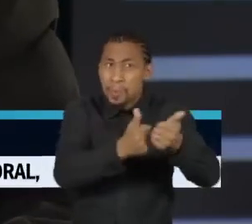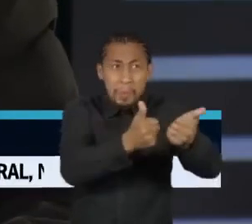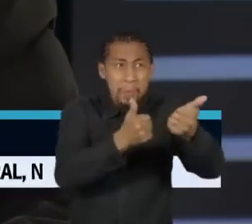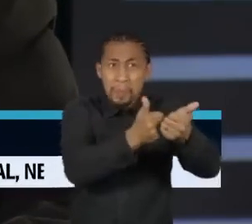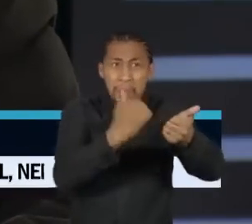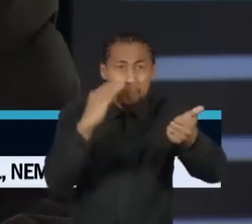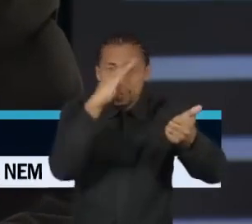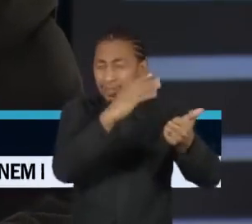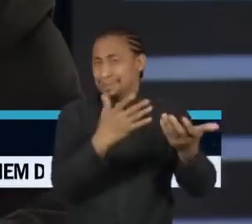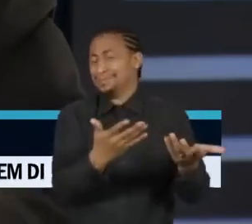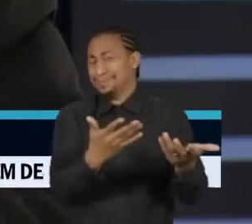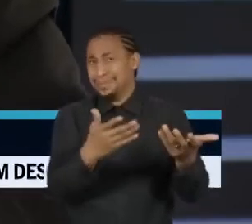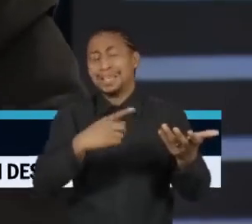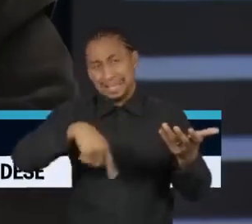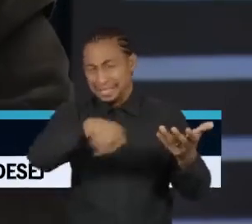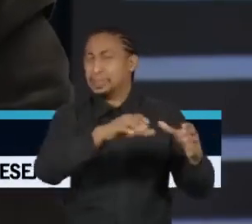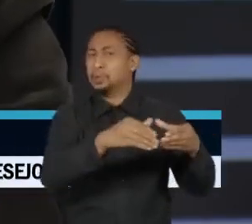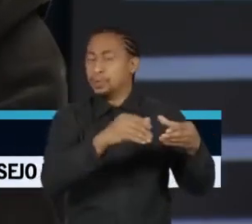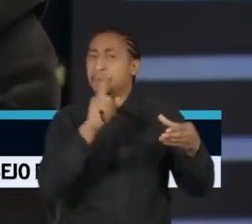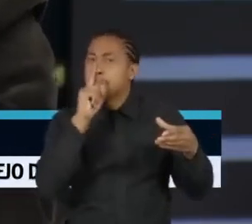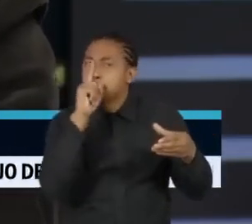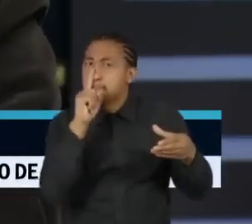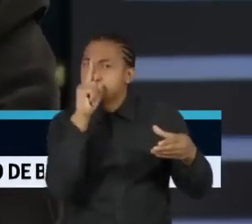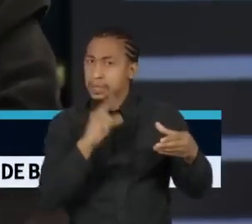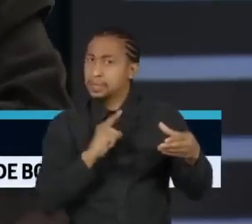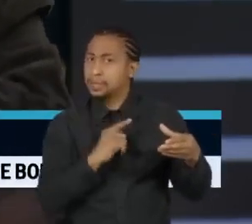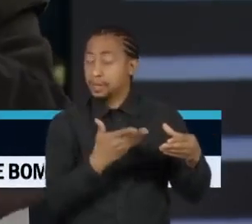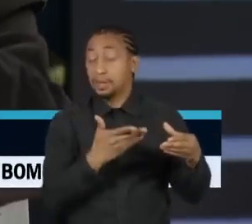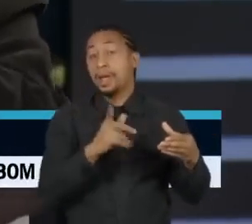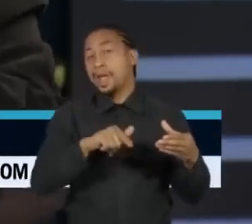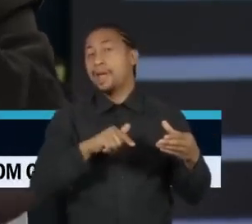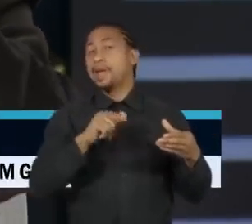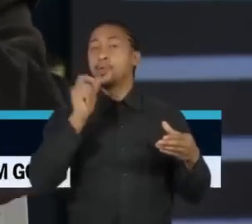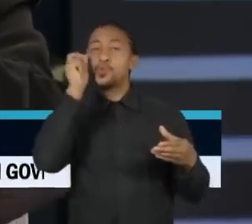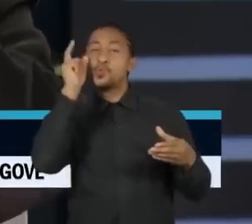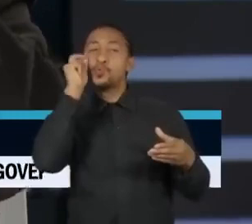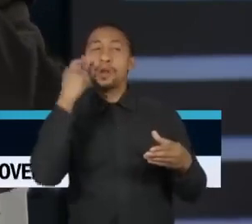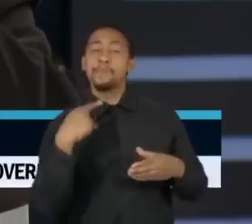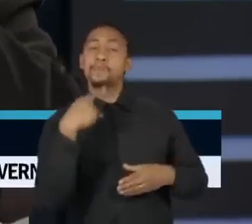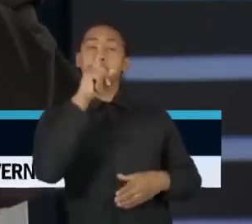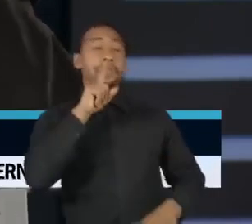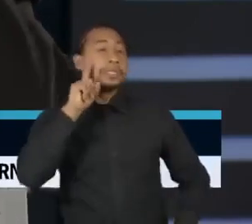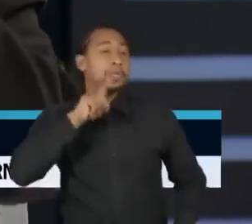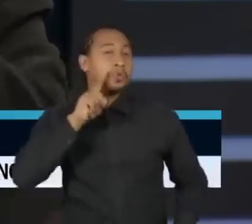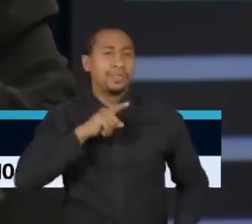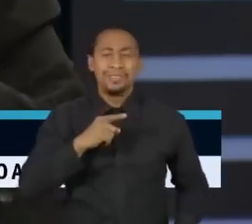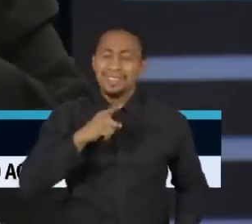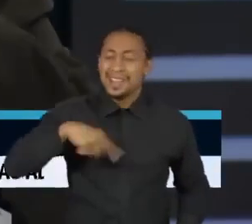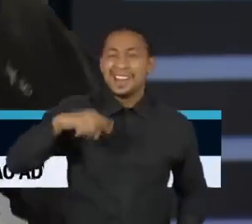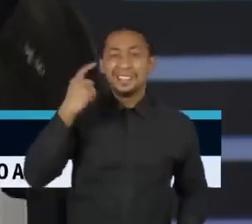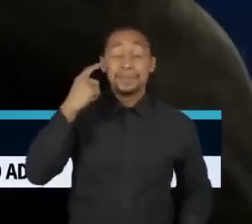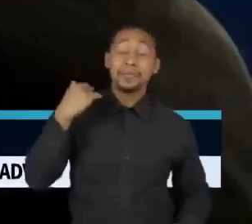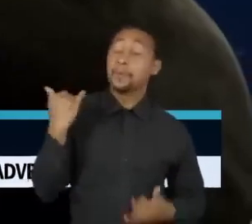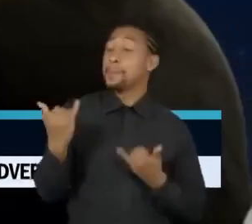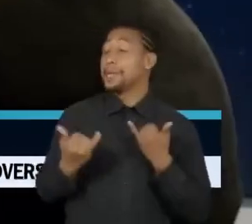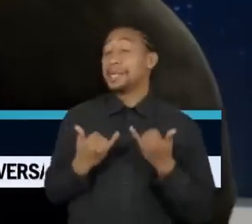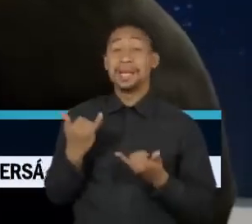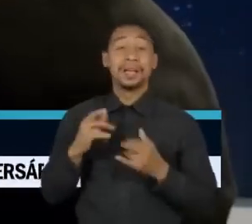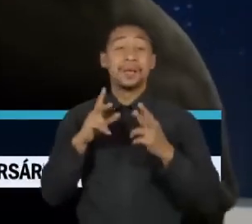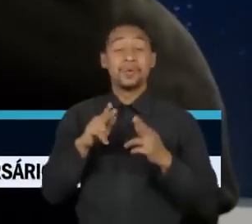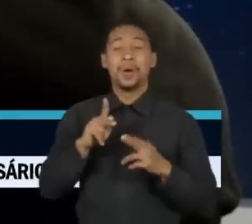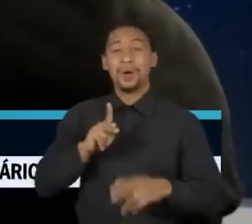delinquente mesmo e aí assimilam essa cultura americana eles pensam que eles pensam que eles estão brincando de Kennedy